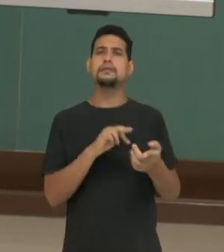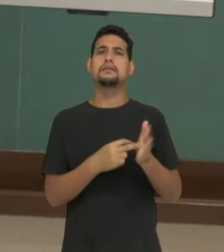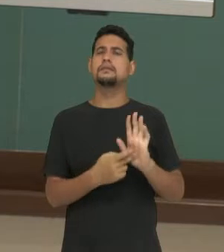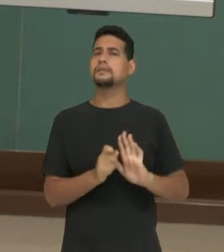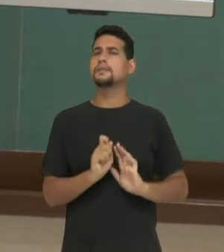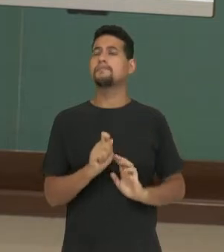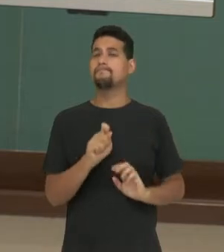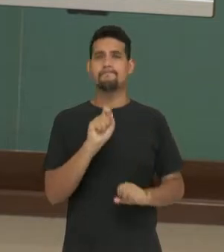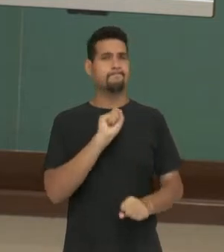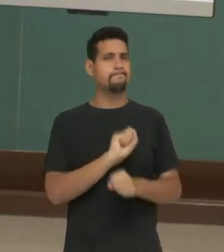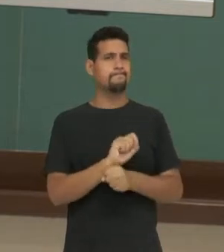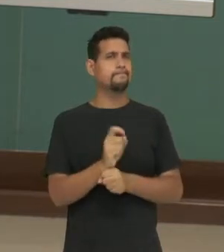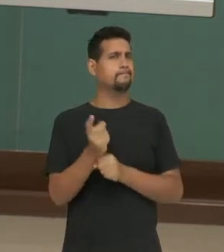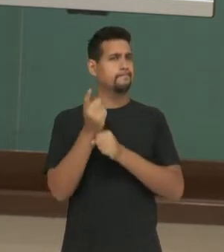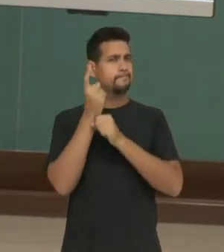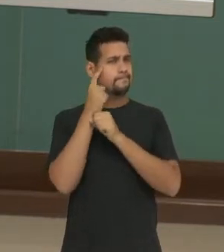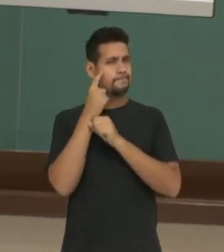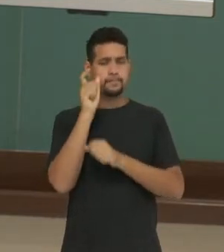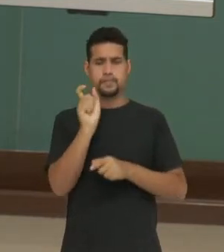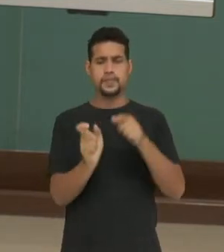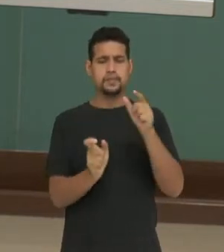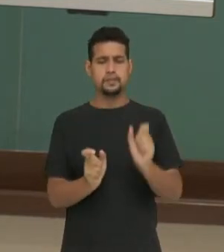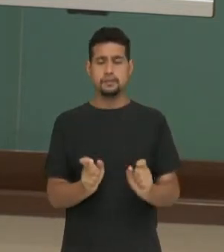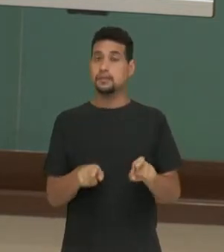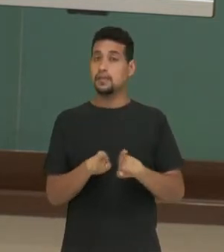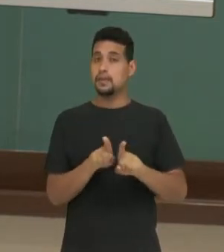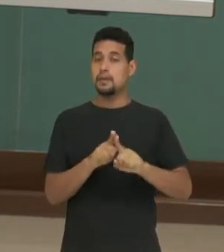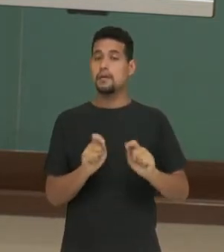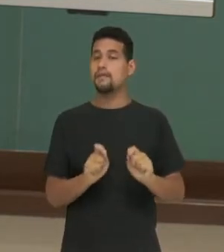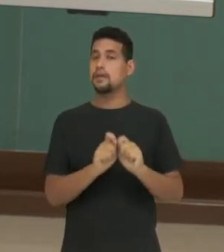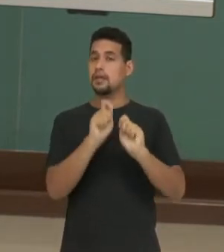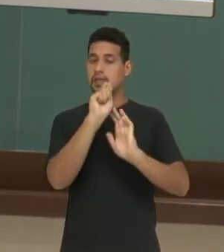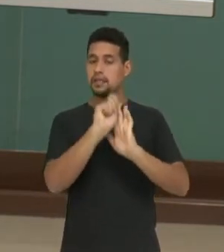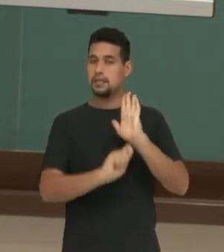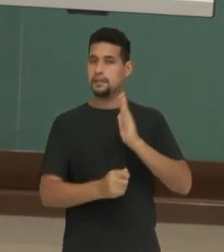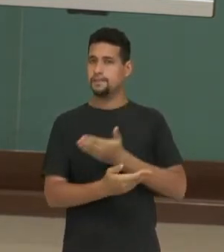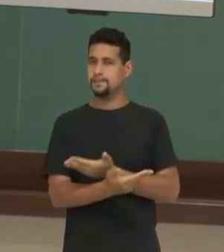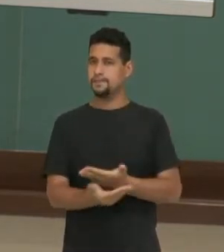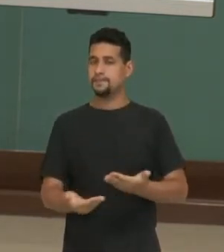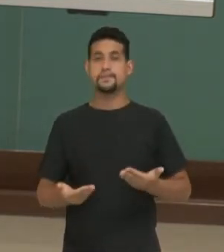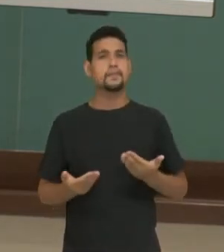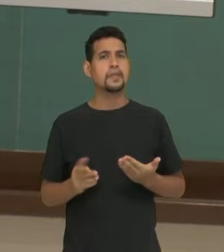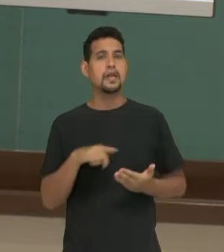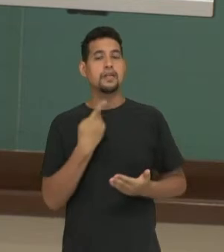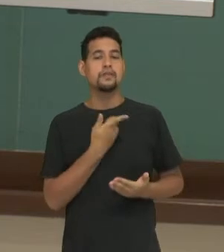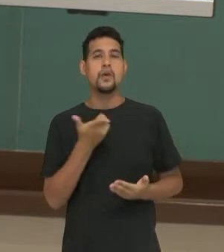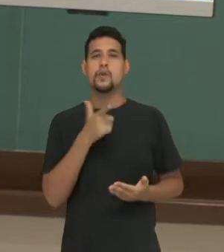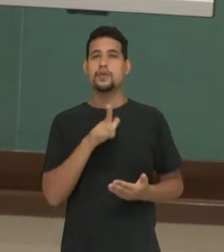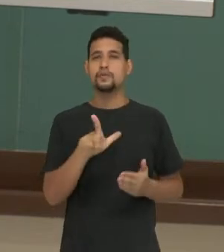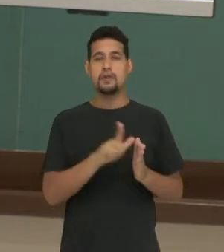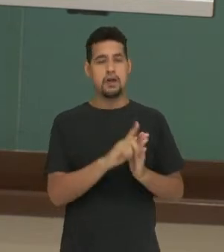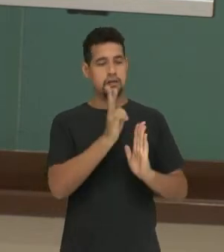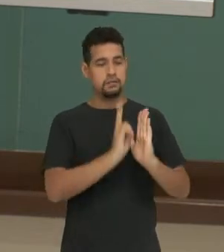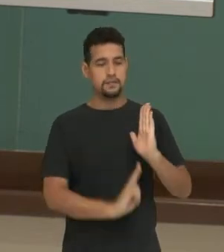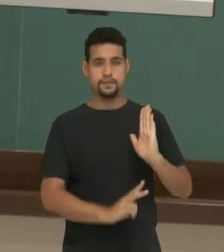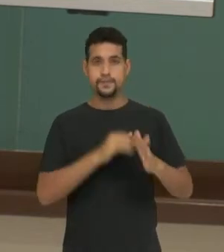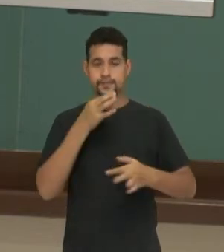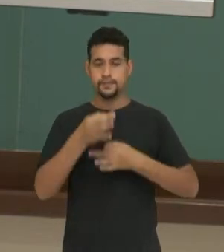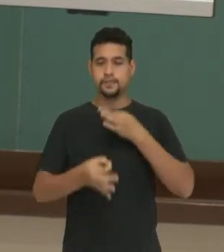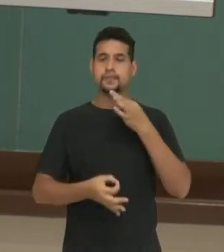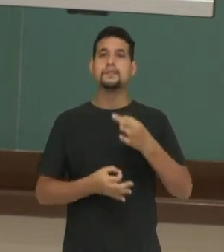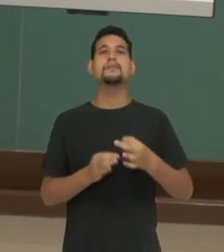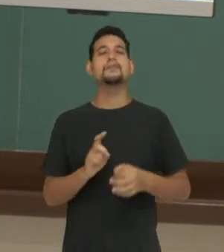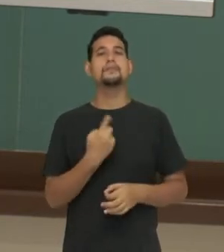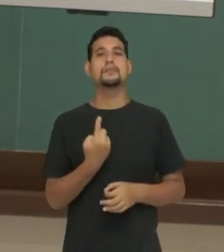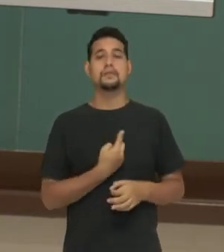vocês pensem essas características aí para compor o texto de vocês. Vamos continuar aqui com algumas dicas, né? Para